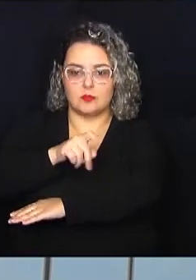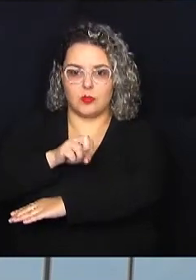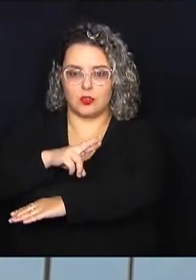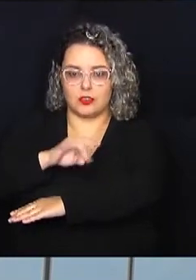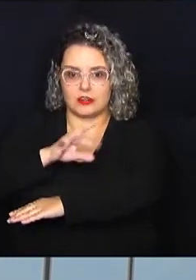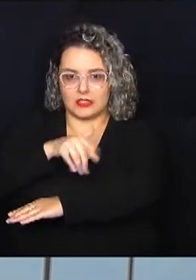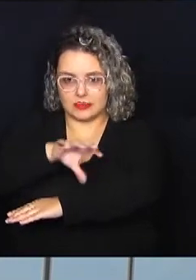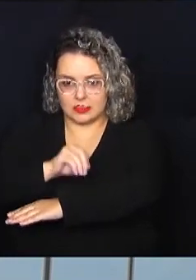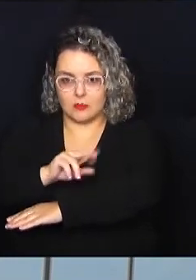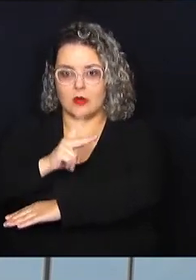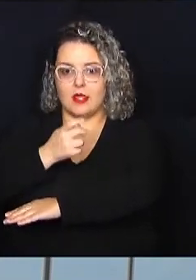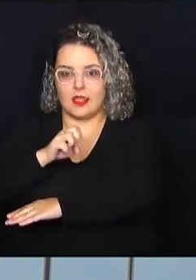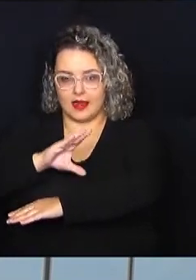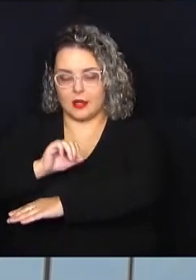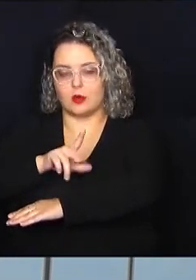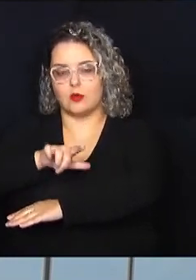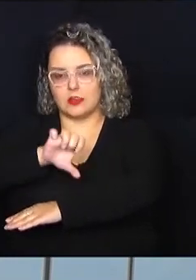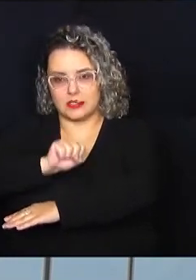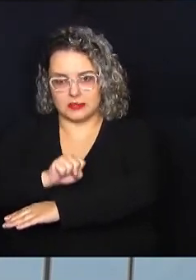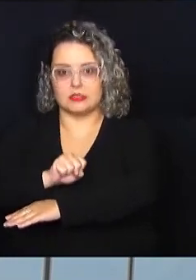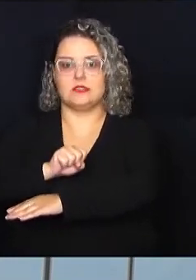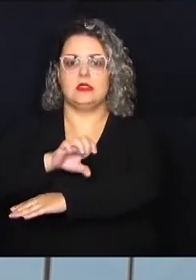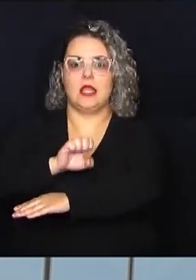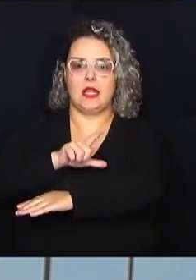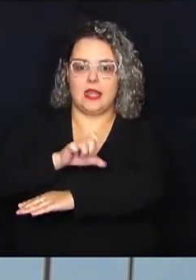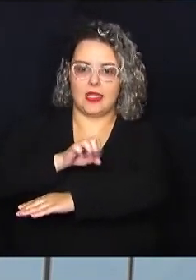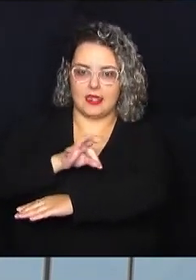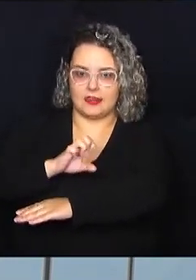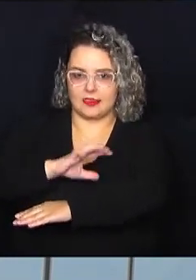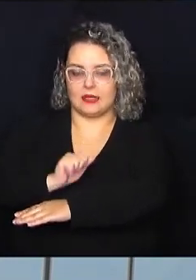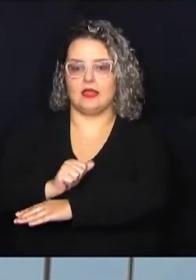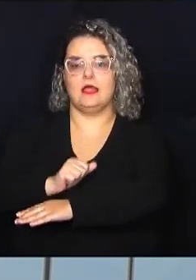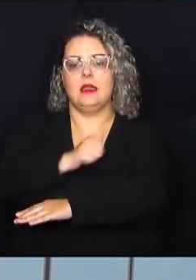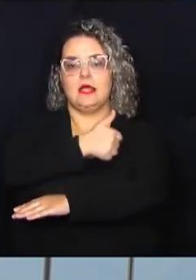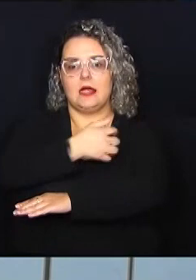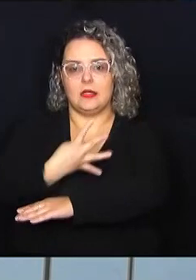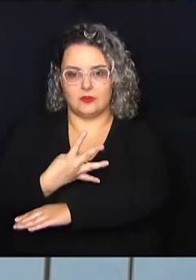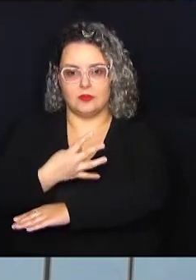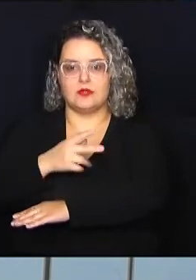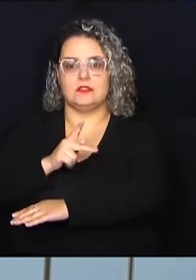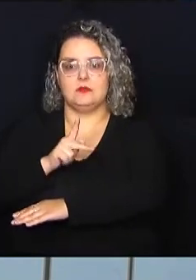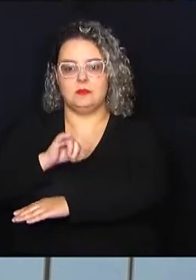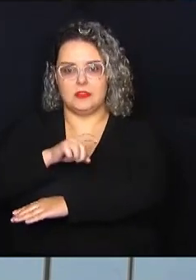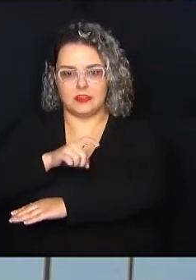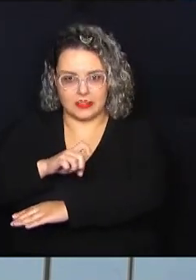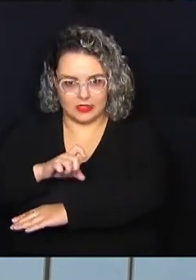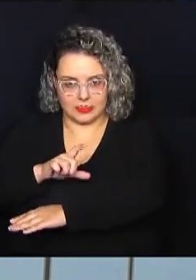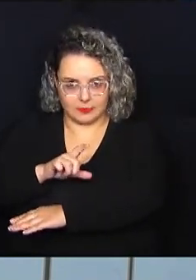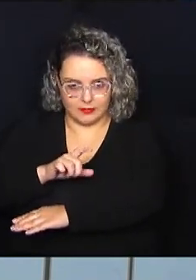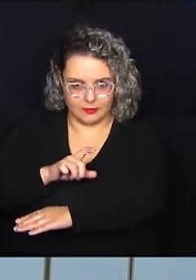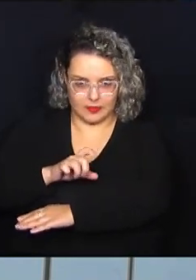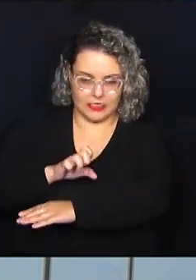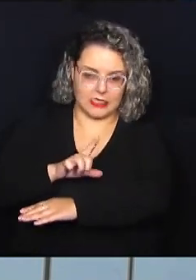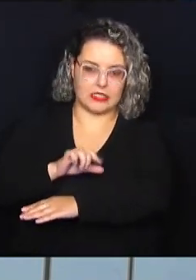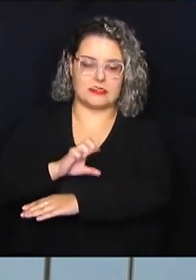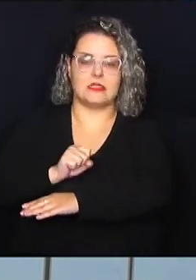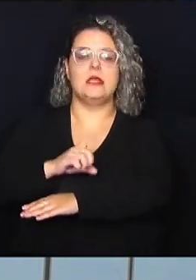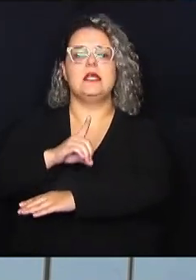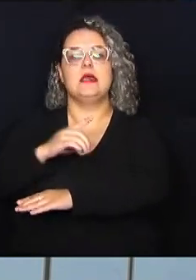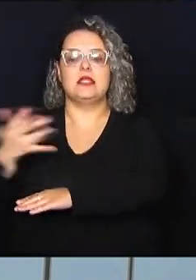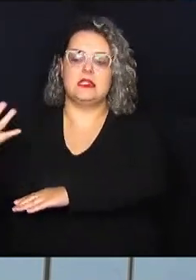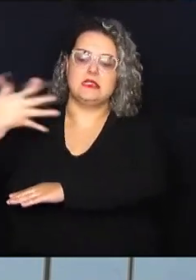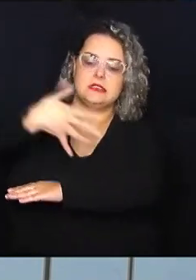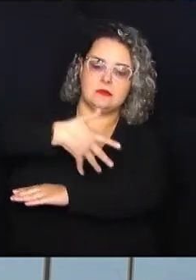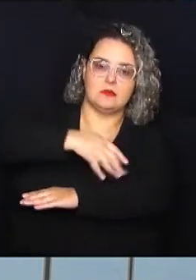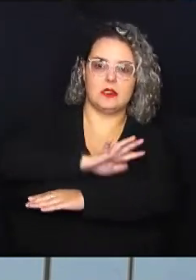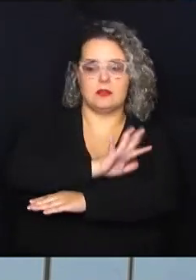a gente tem ainda o percurso também nas vias 14 Bis Zeppelin Concord ATR desembarque embarque